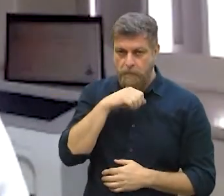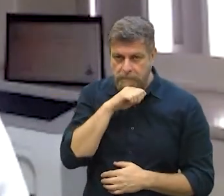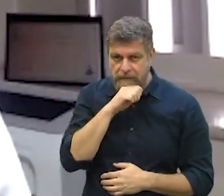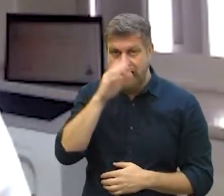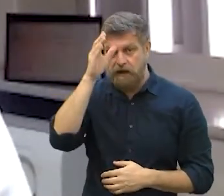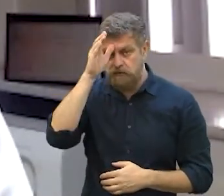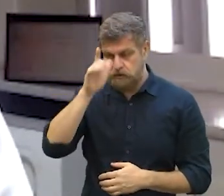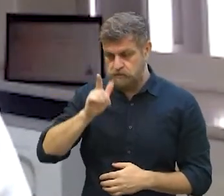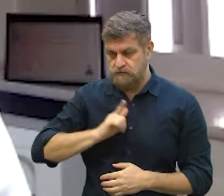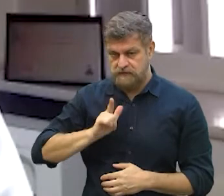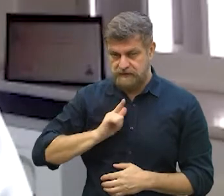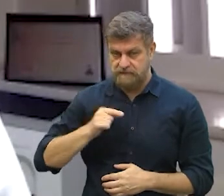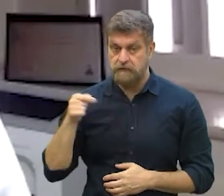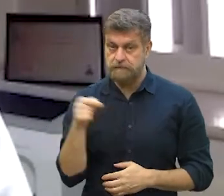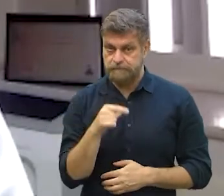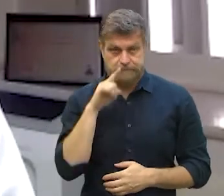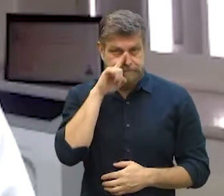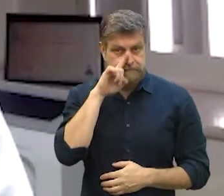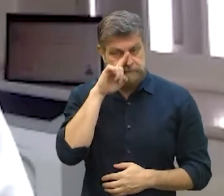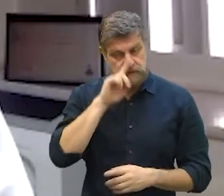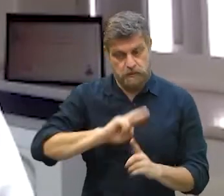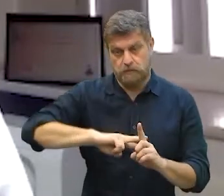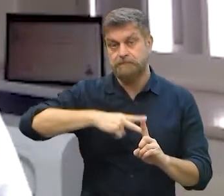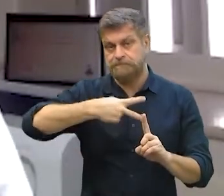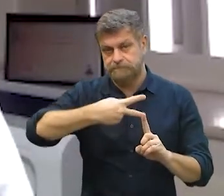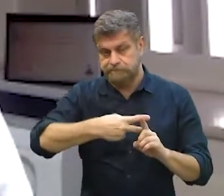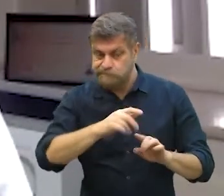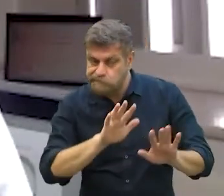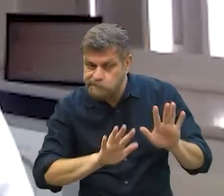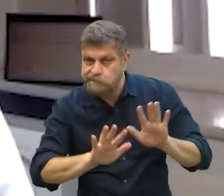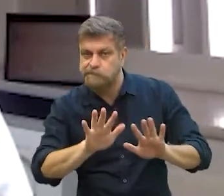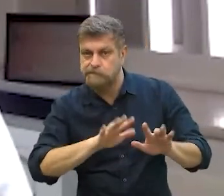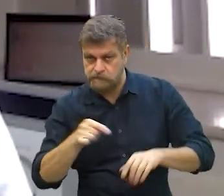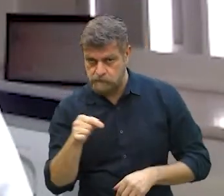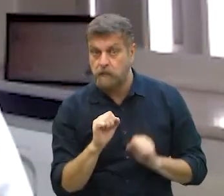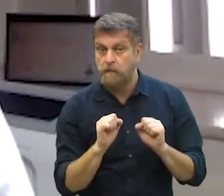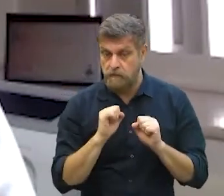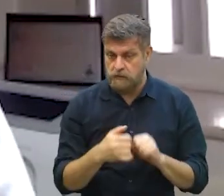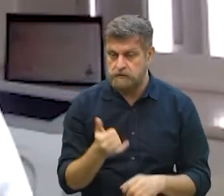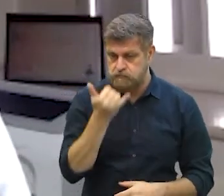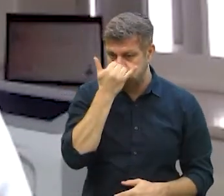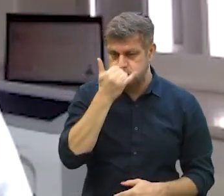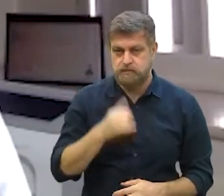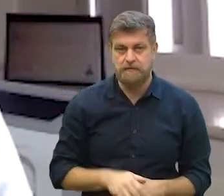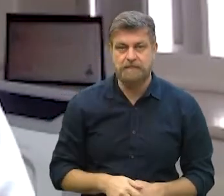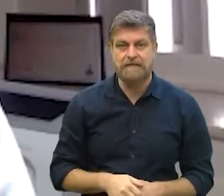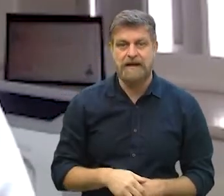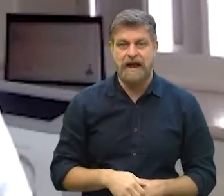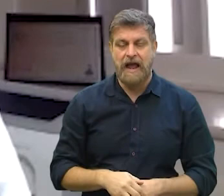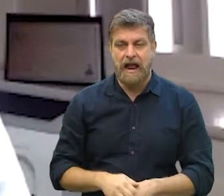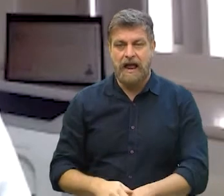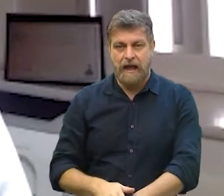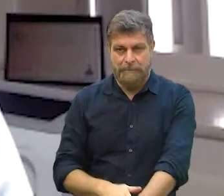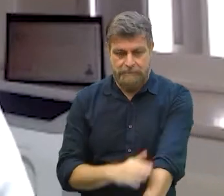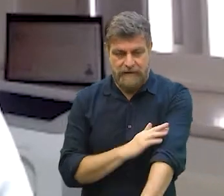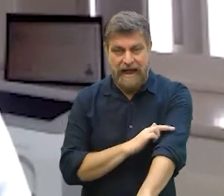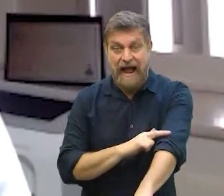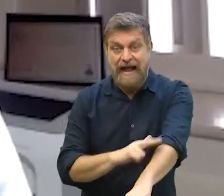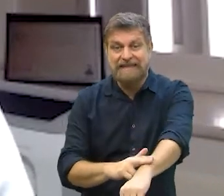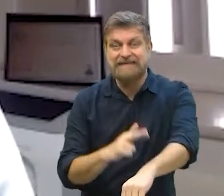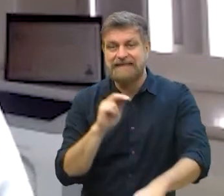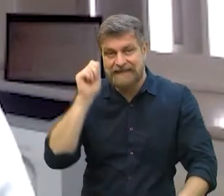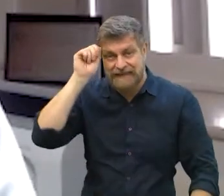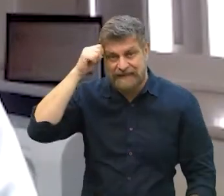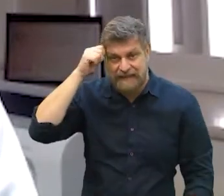um irmão, um tio com câncer, ela tende mais a ter esse tipo de tumor. A raça negra também, nós sabemos disso,